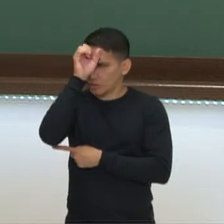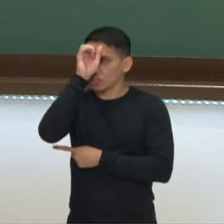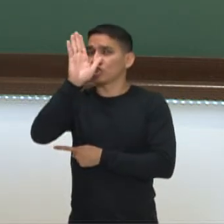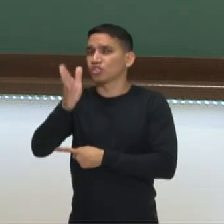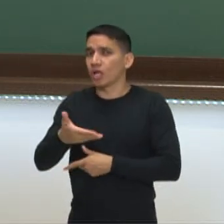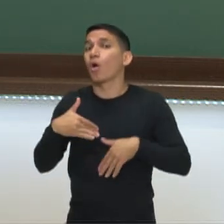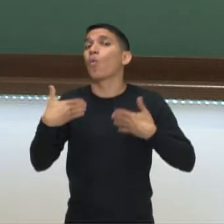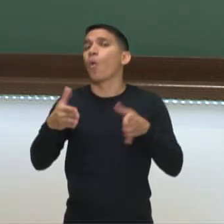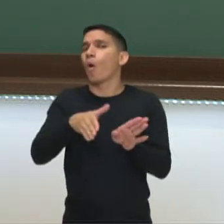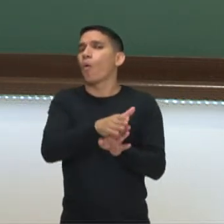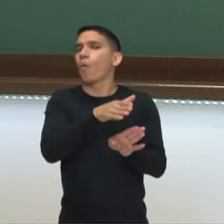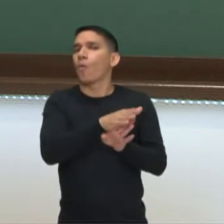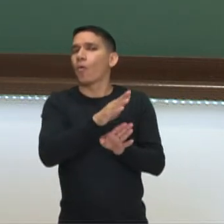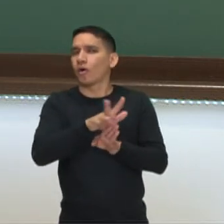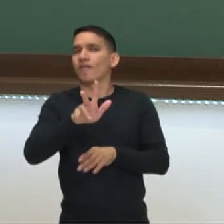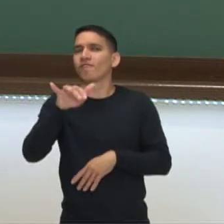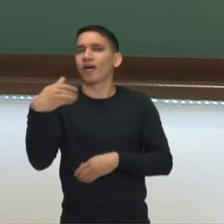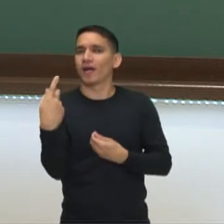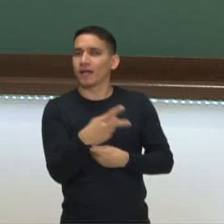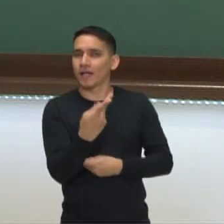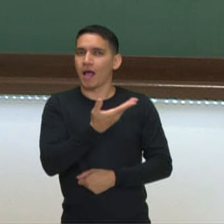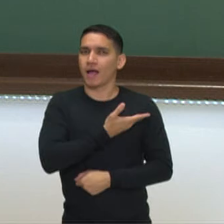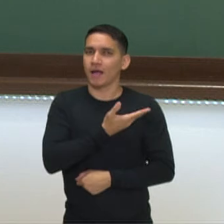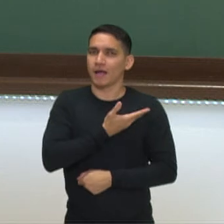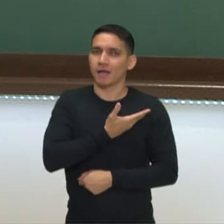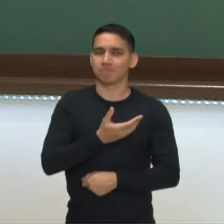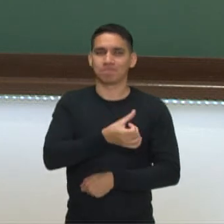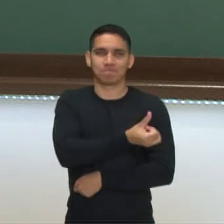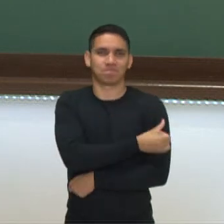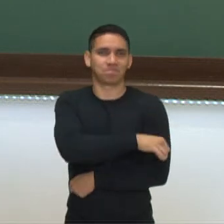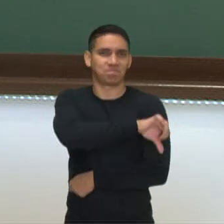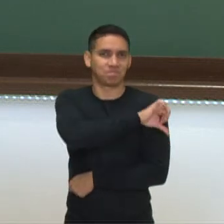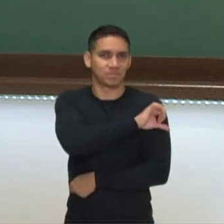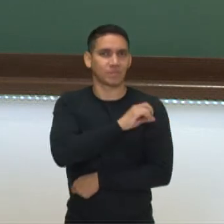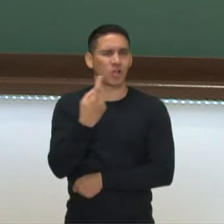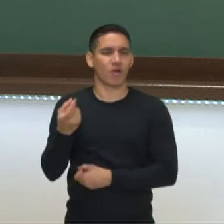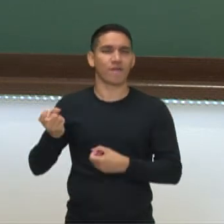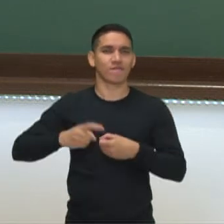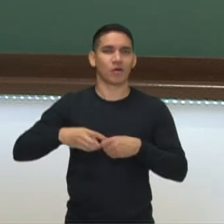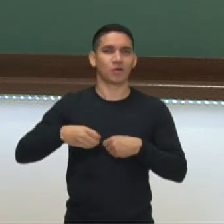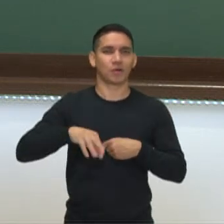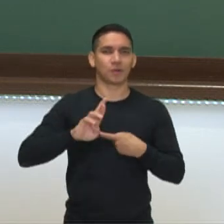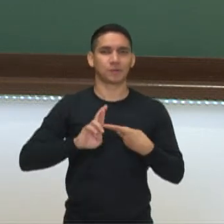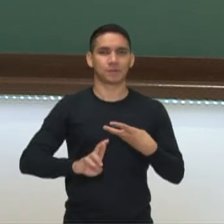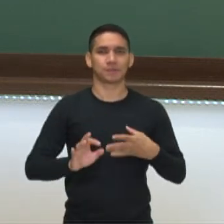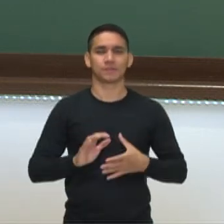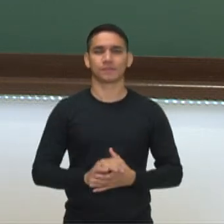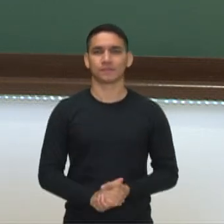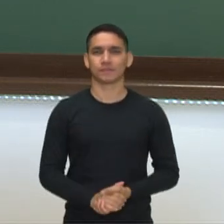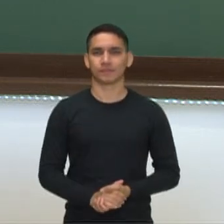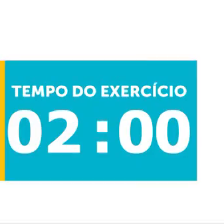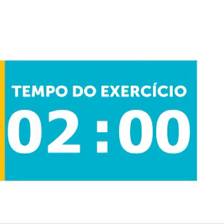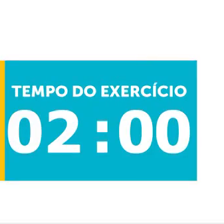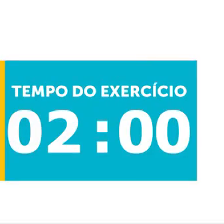quais são os conselhos que você vai dar aos seus colegas de ensino fundamental? A gente volta fazendo a correção da atividade.